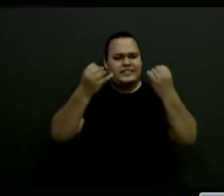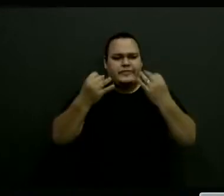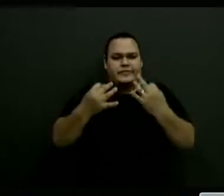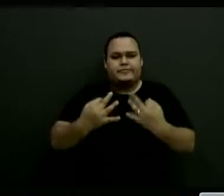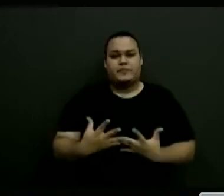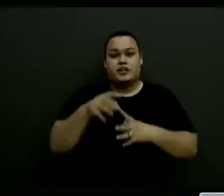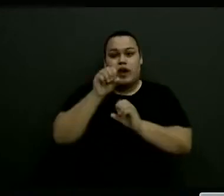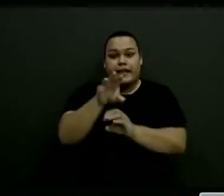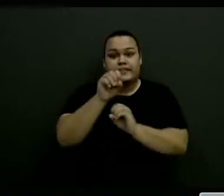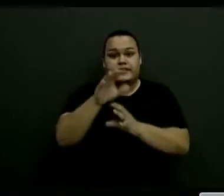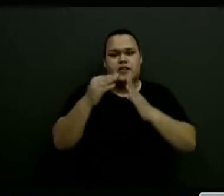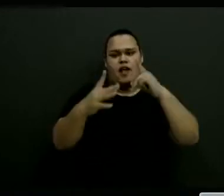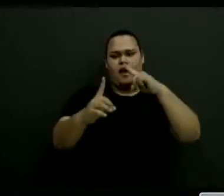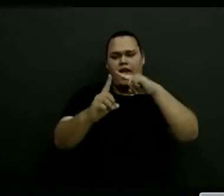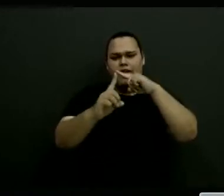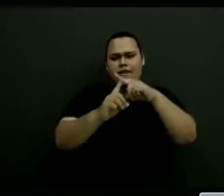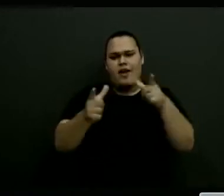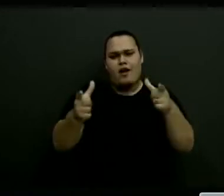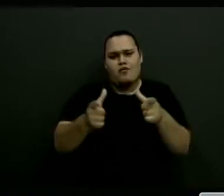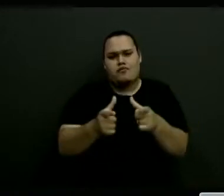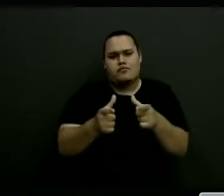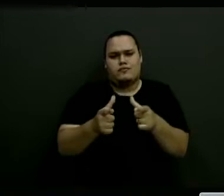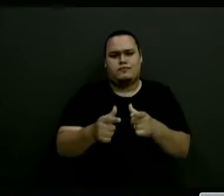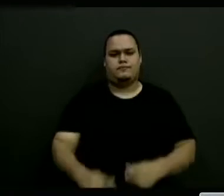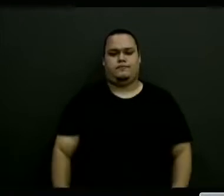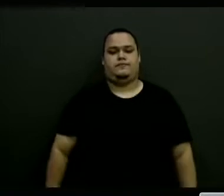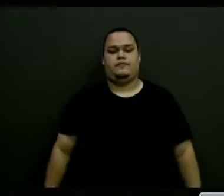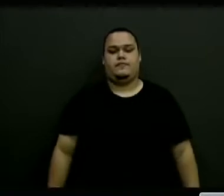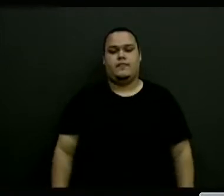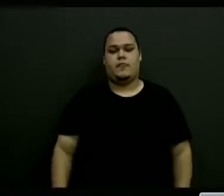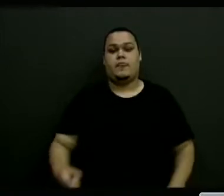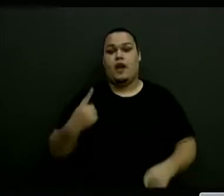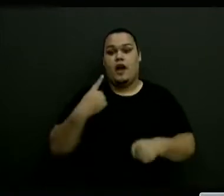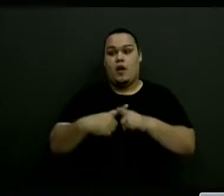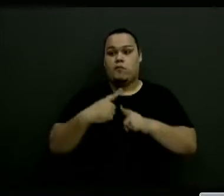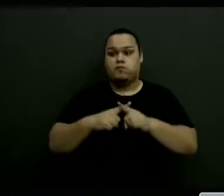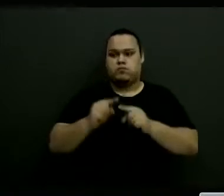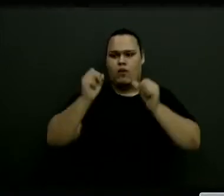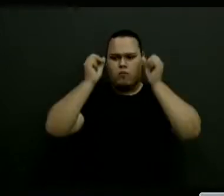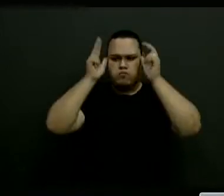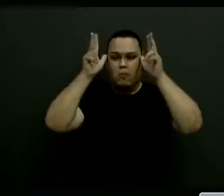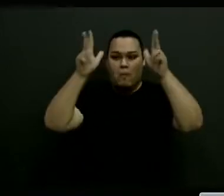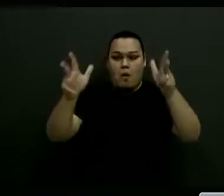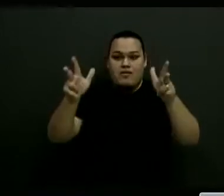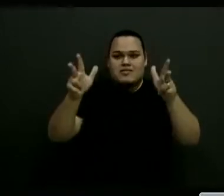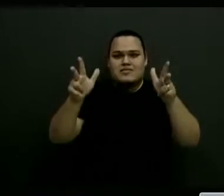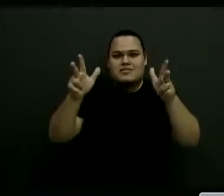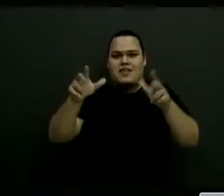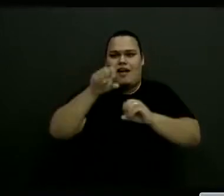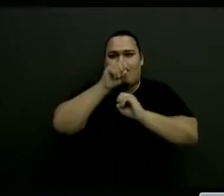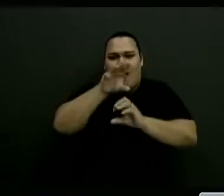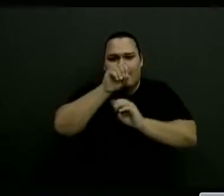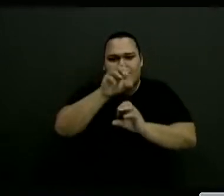Moisés disse aos filhos de Israel: olhai, Jeová nomeou a Bezalel.